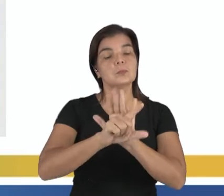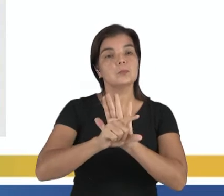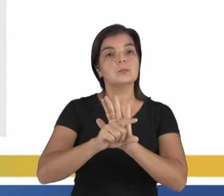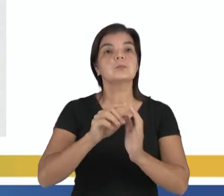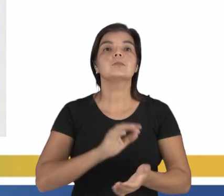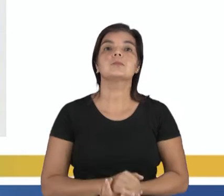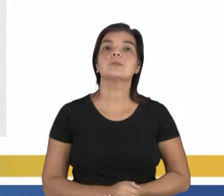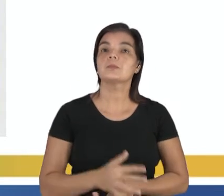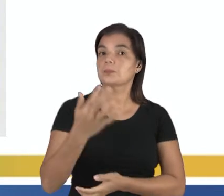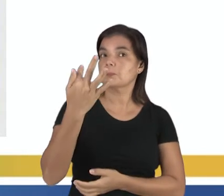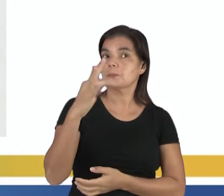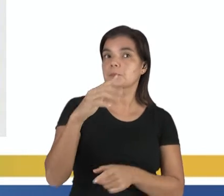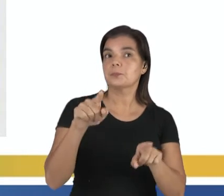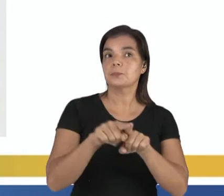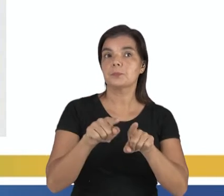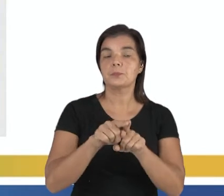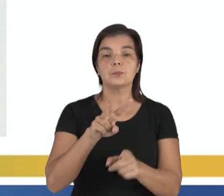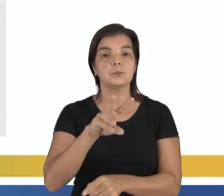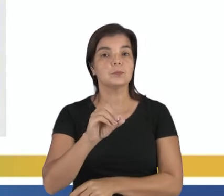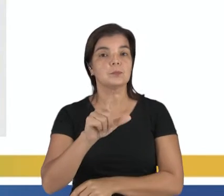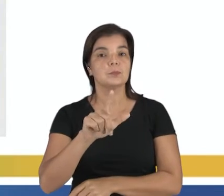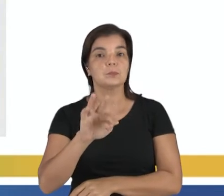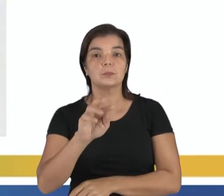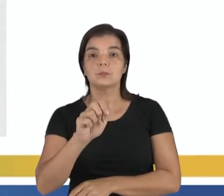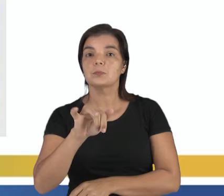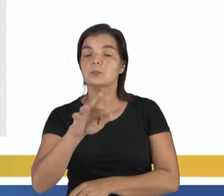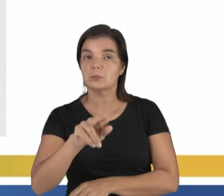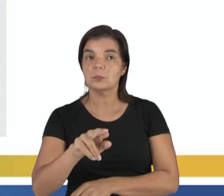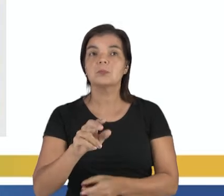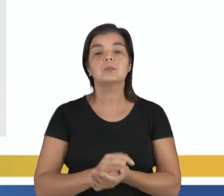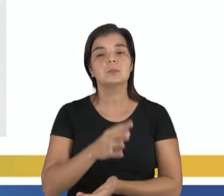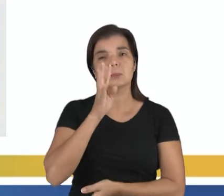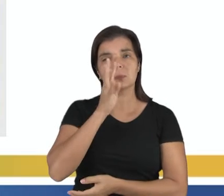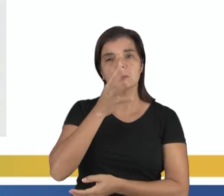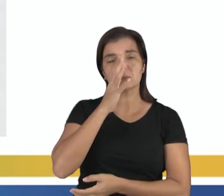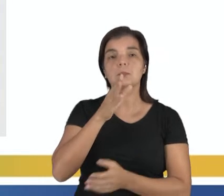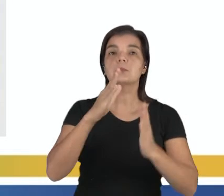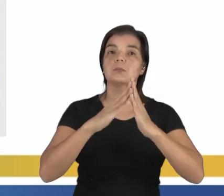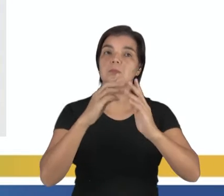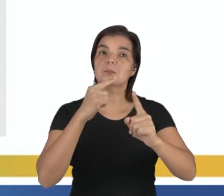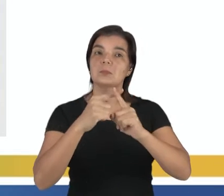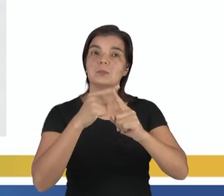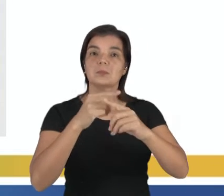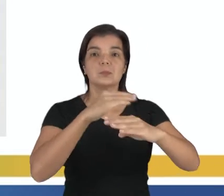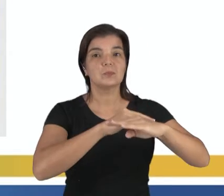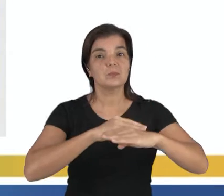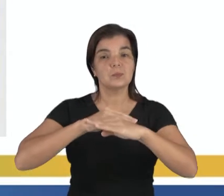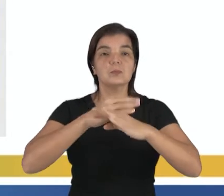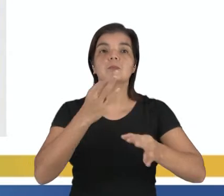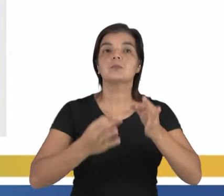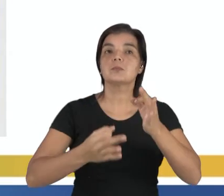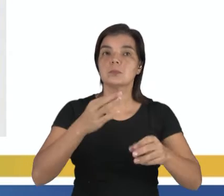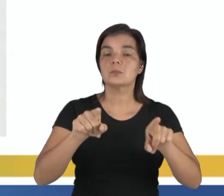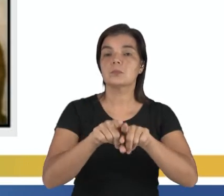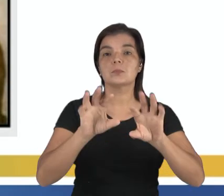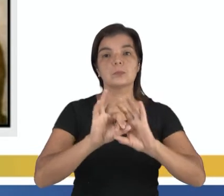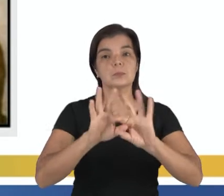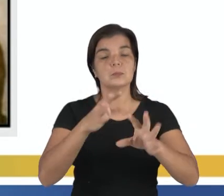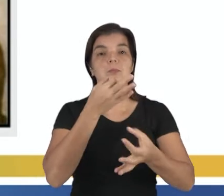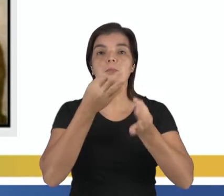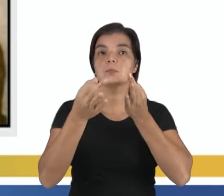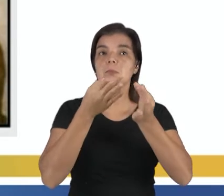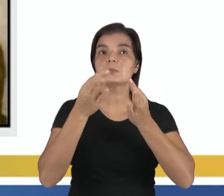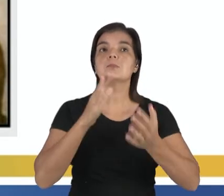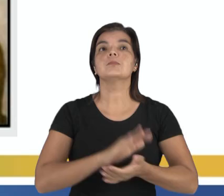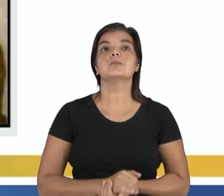da França, ele vem criticando o clero, né, a intolerância, vem pregando aí a igualdade jurídica e a liberdade de